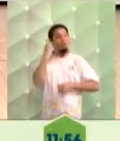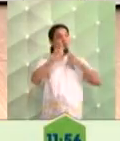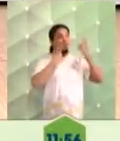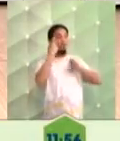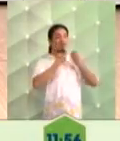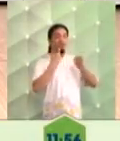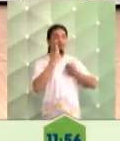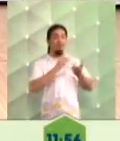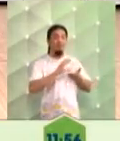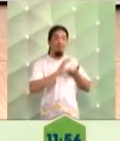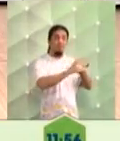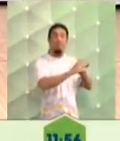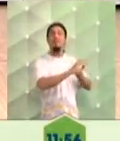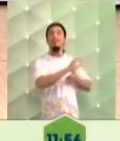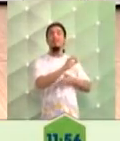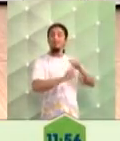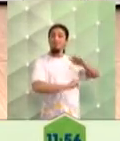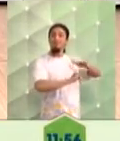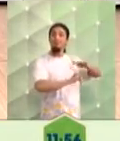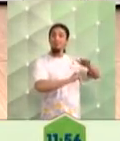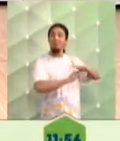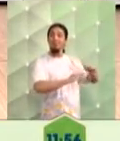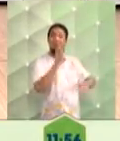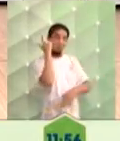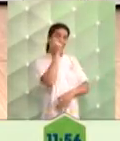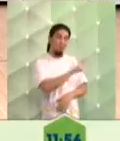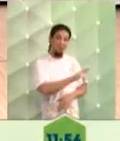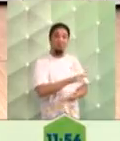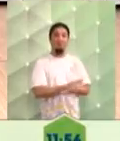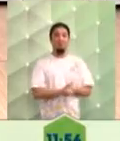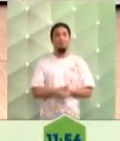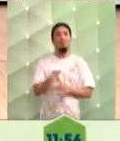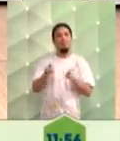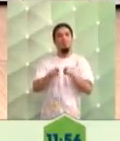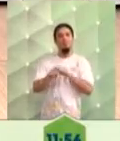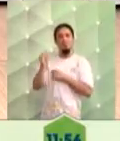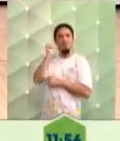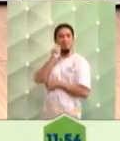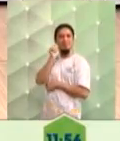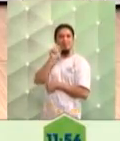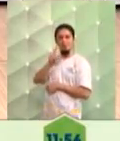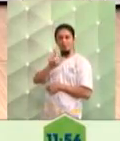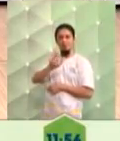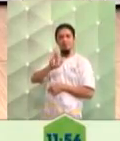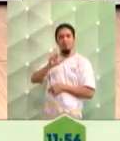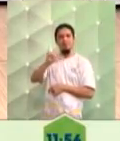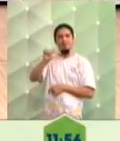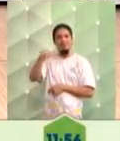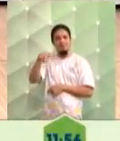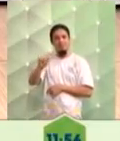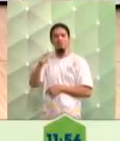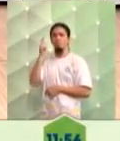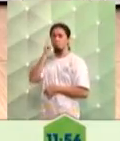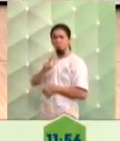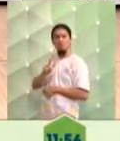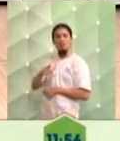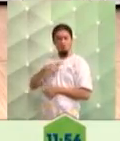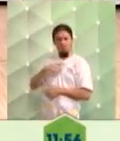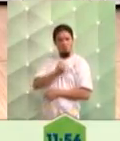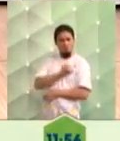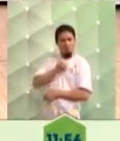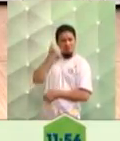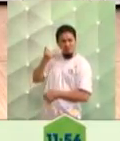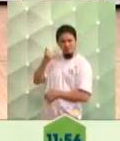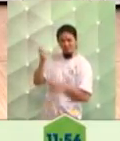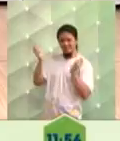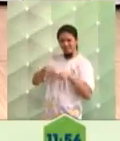está recebendo os 40%, Luciana Menezes da Silva. A gente tem o telefone dela, será que tem como ligar para ela agora, Shirley? Não, não